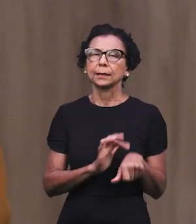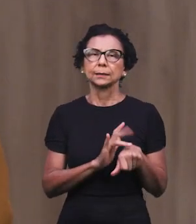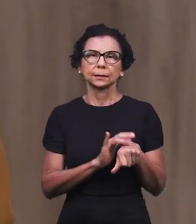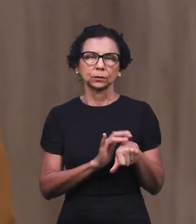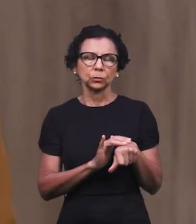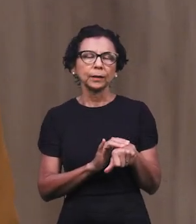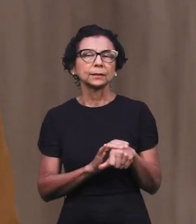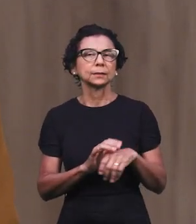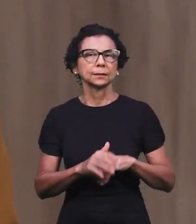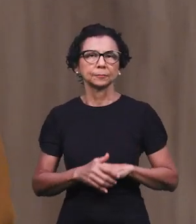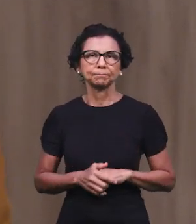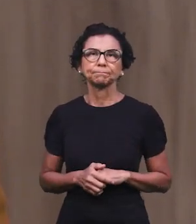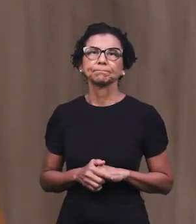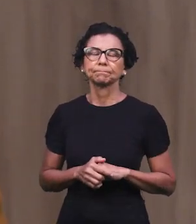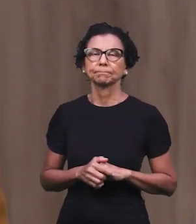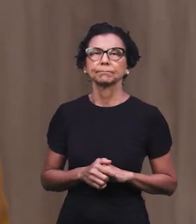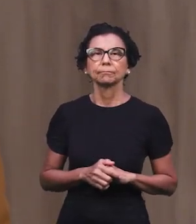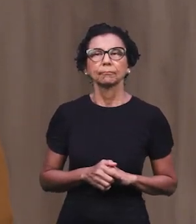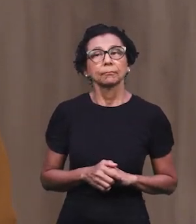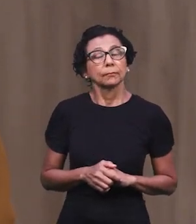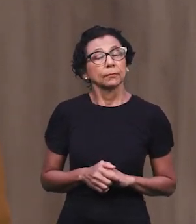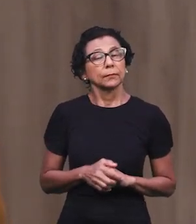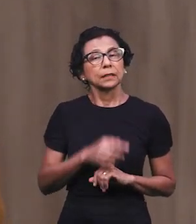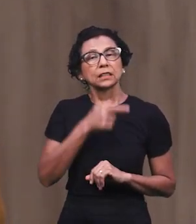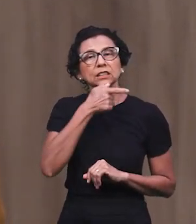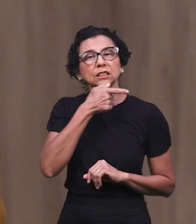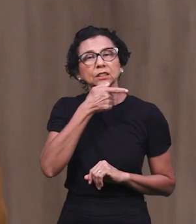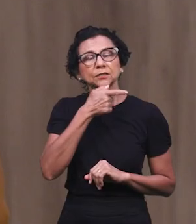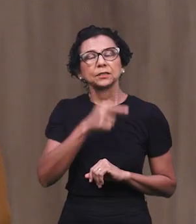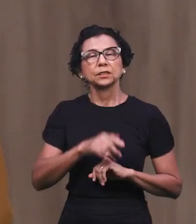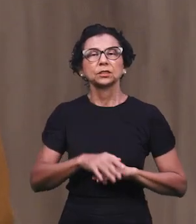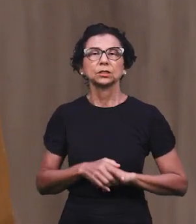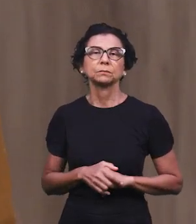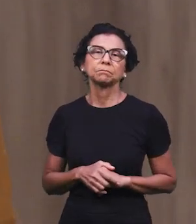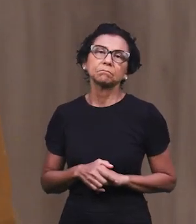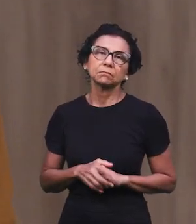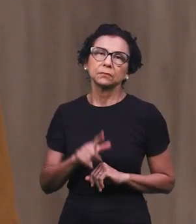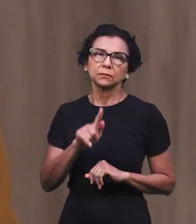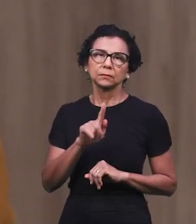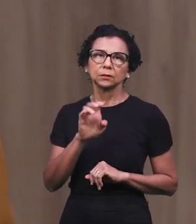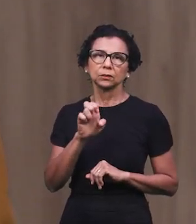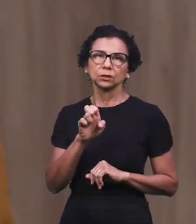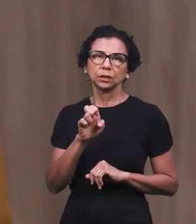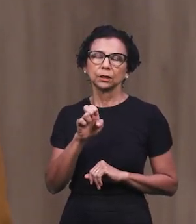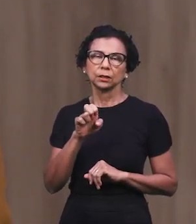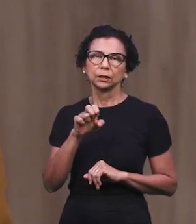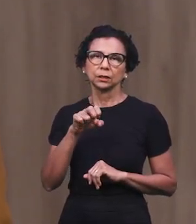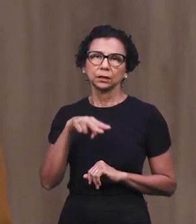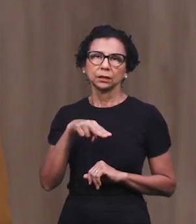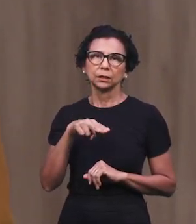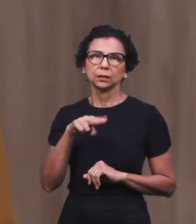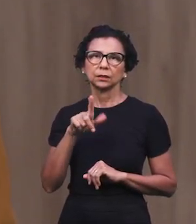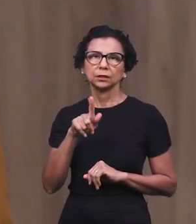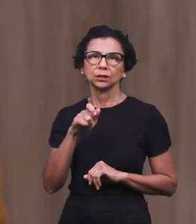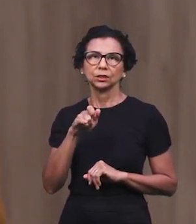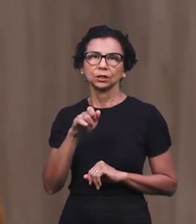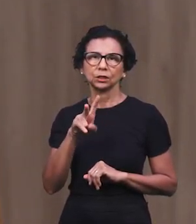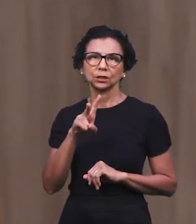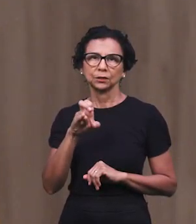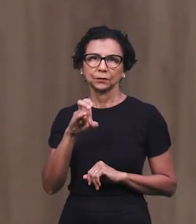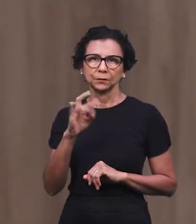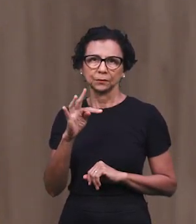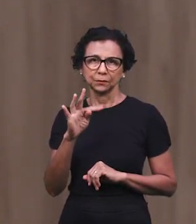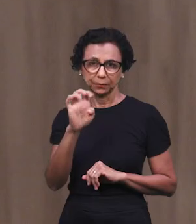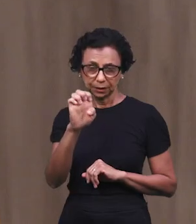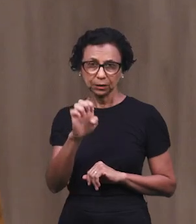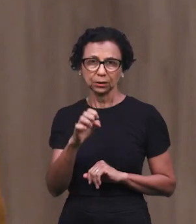pode aparecer por conta dessa má higienização. Então, se você não tem esse cuidado da escovação, principalmente do